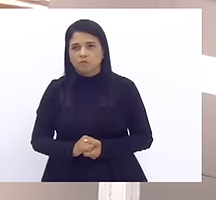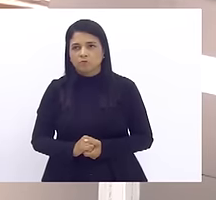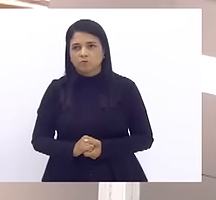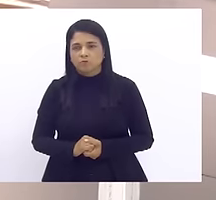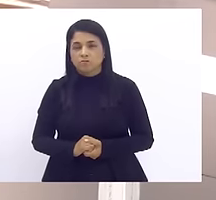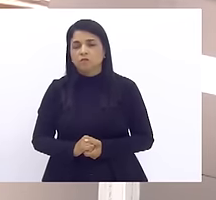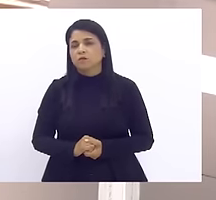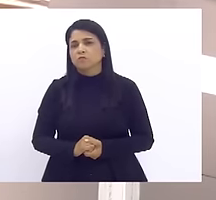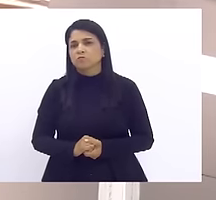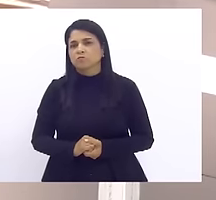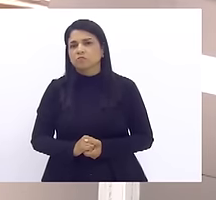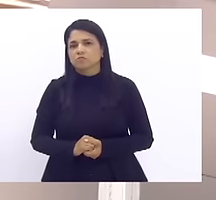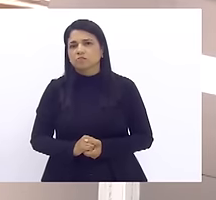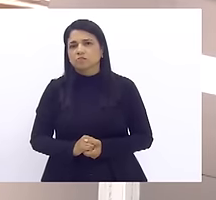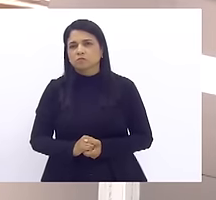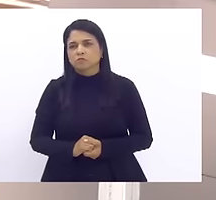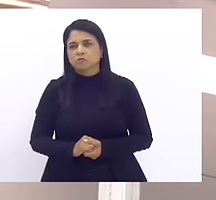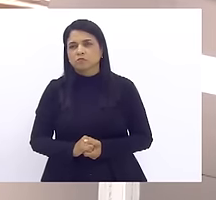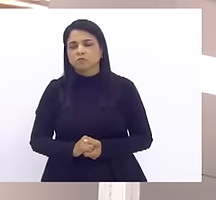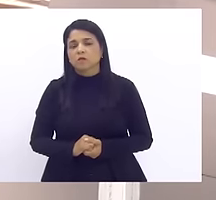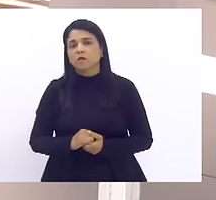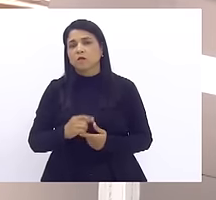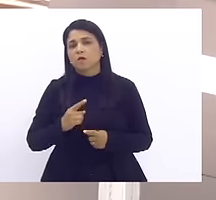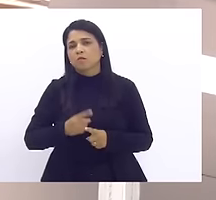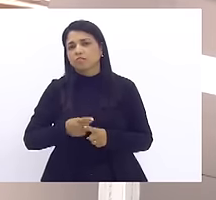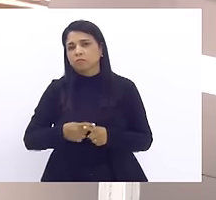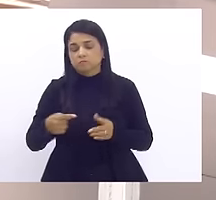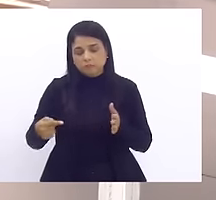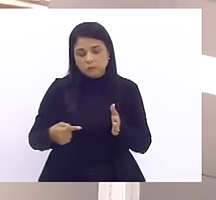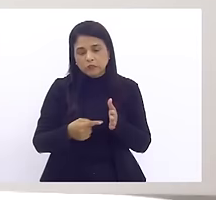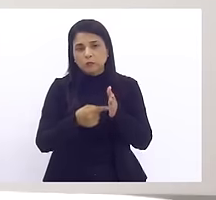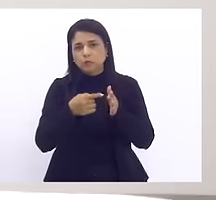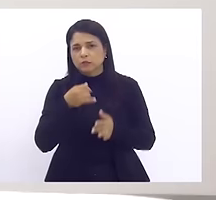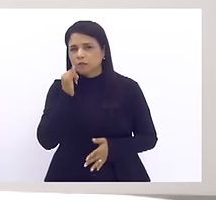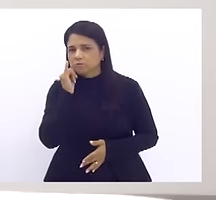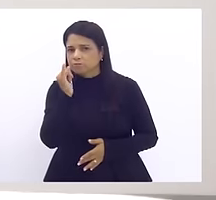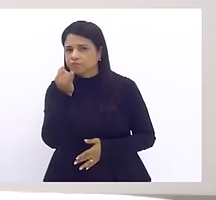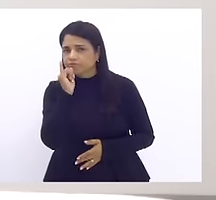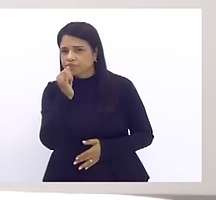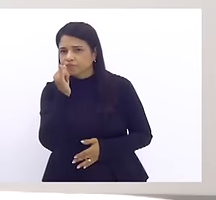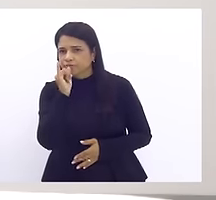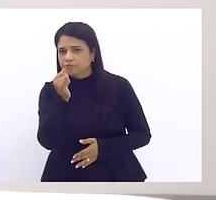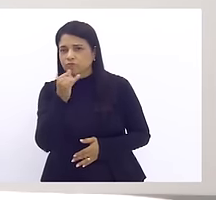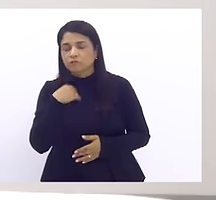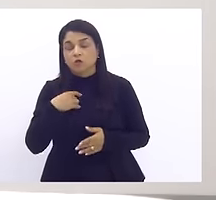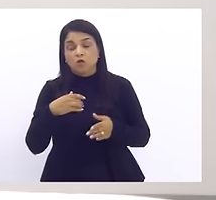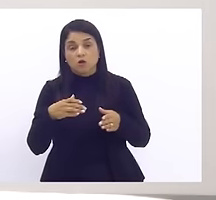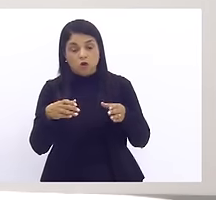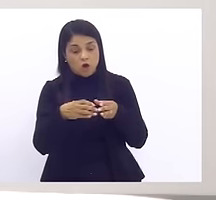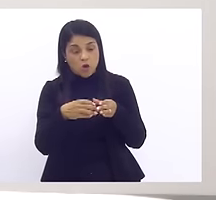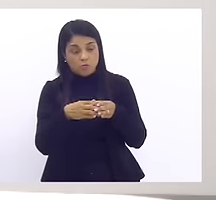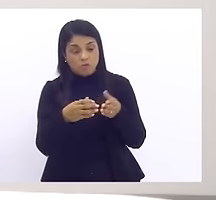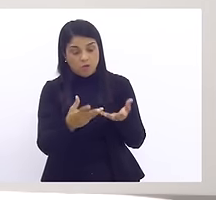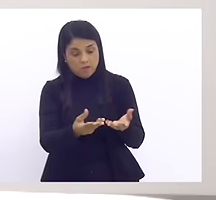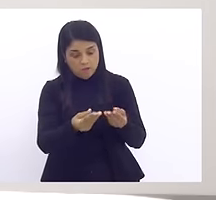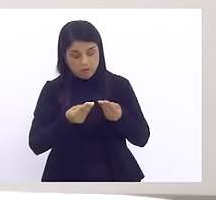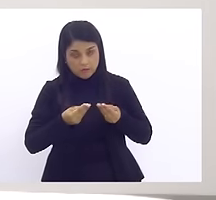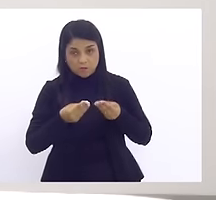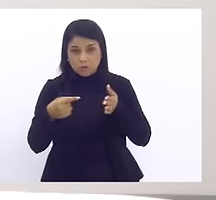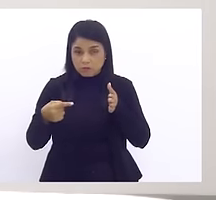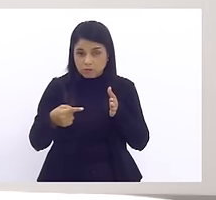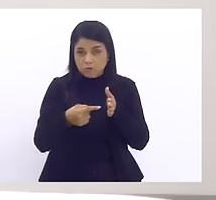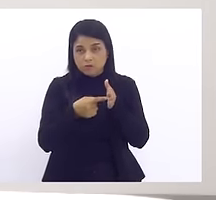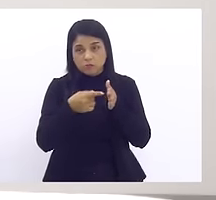Por que que através de relatos de denúncias e a comissão tem recebido muitas através do nosso canal